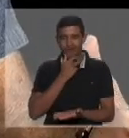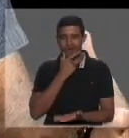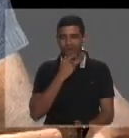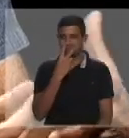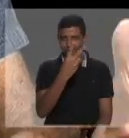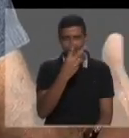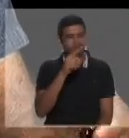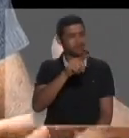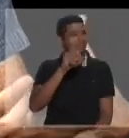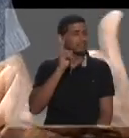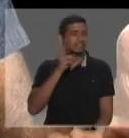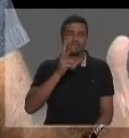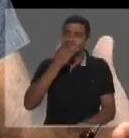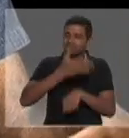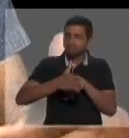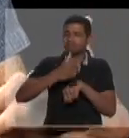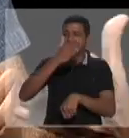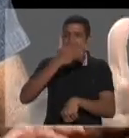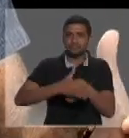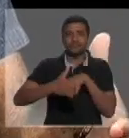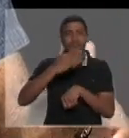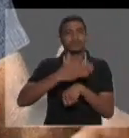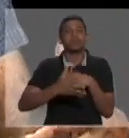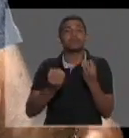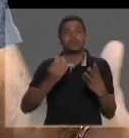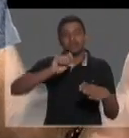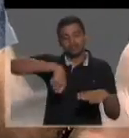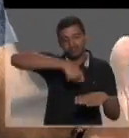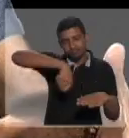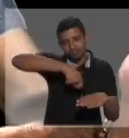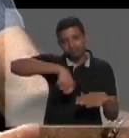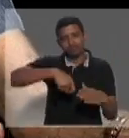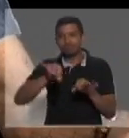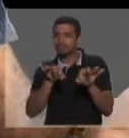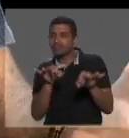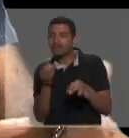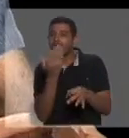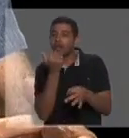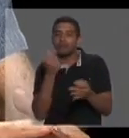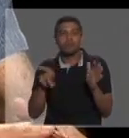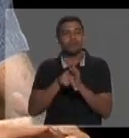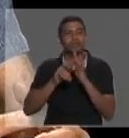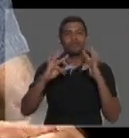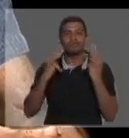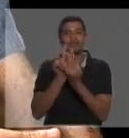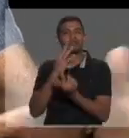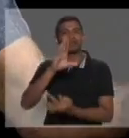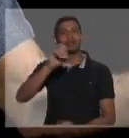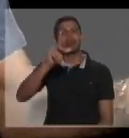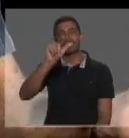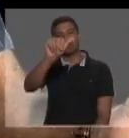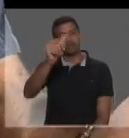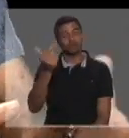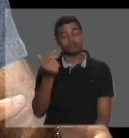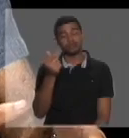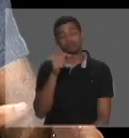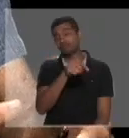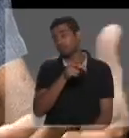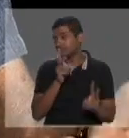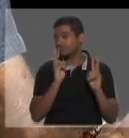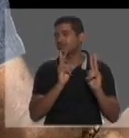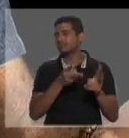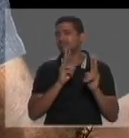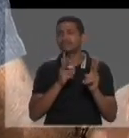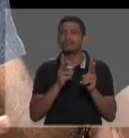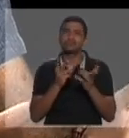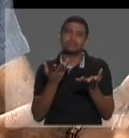Esse homem vive e é treinado, ainda adolescente, para ser isso, ser, digamos assim, o amo da casa,